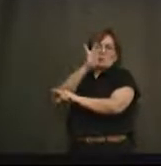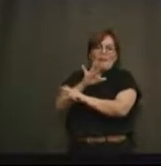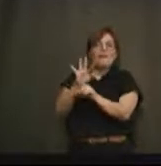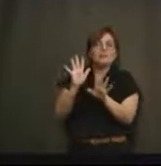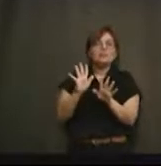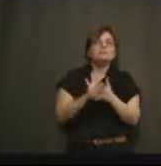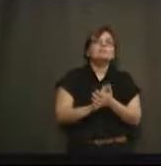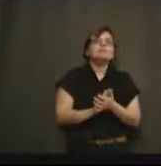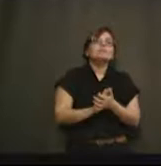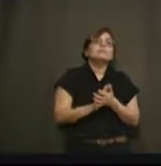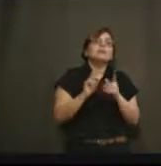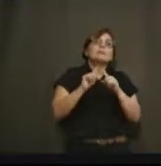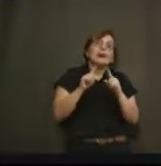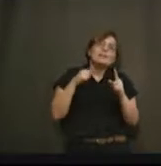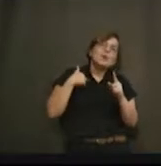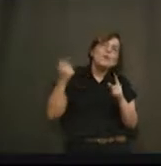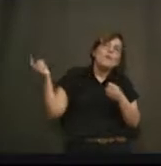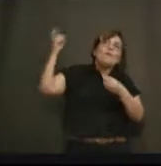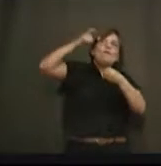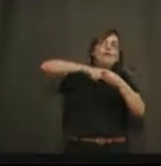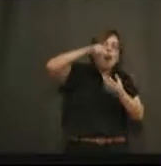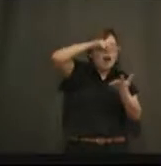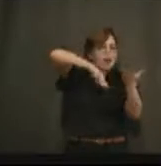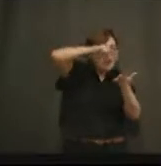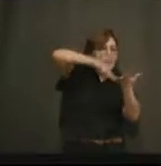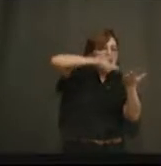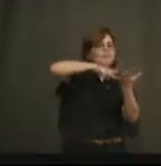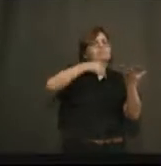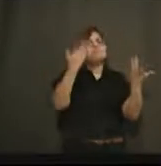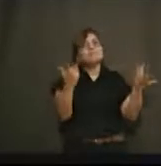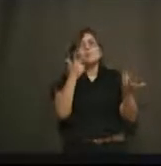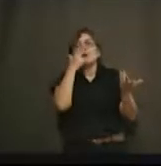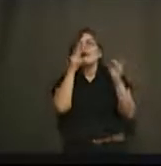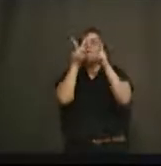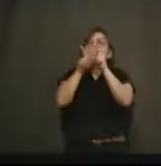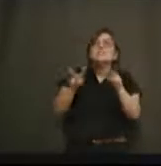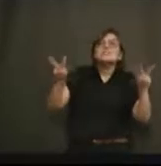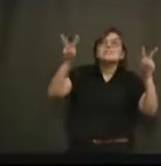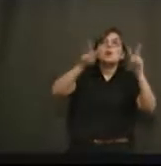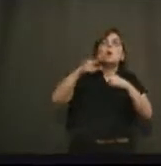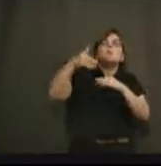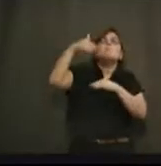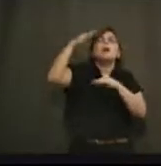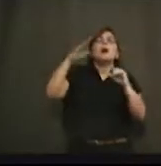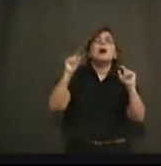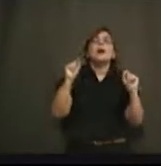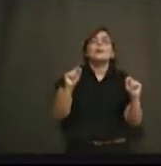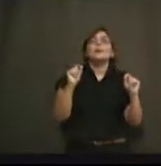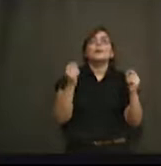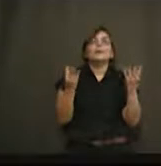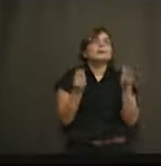voltei a ler, etc. Então, isso me deu uma visão muito mais